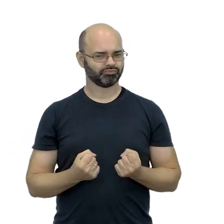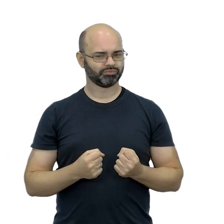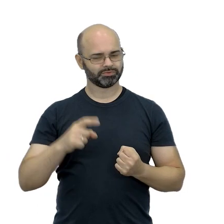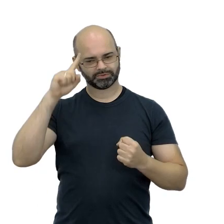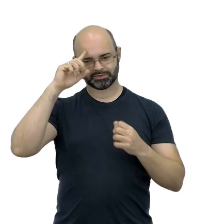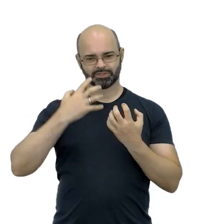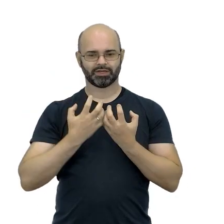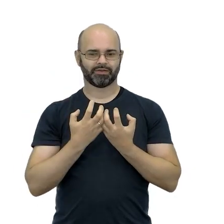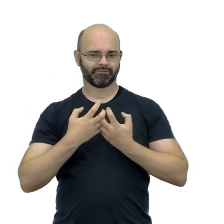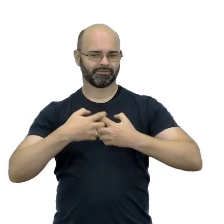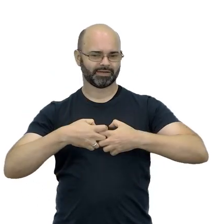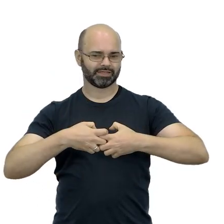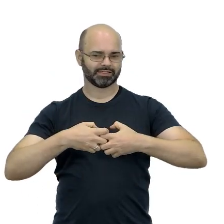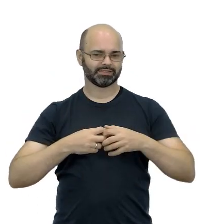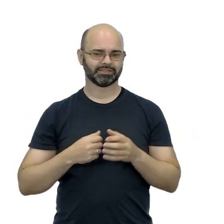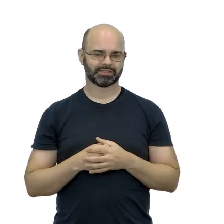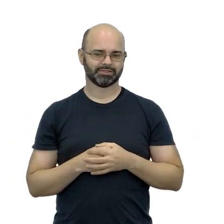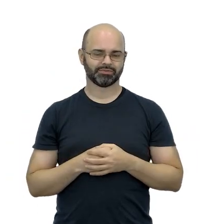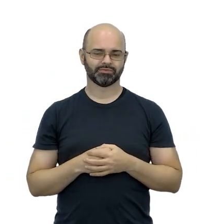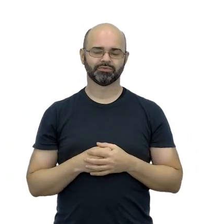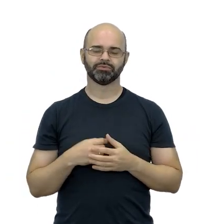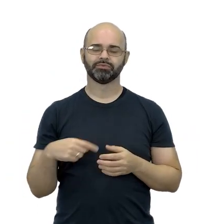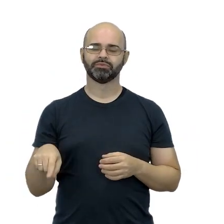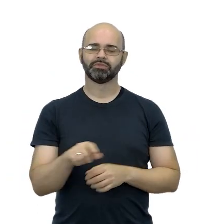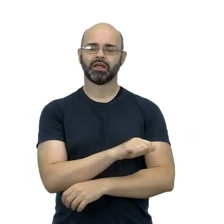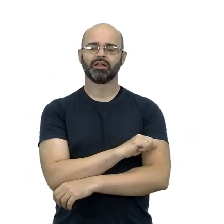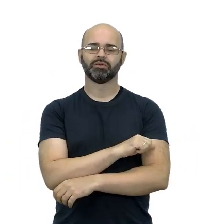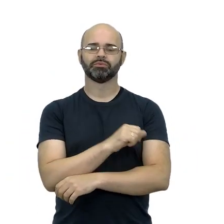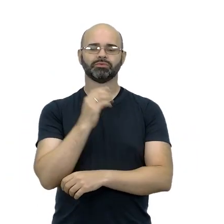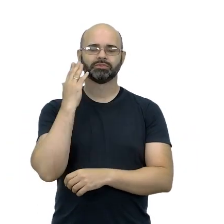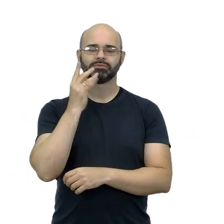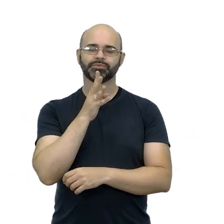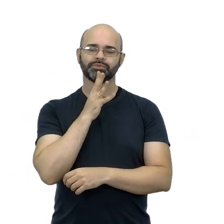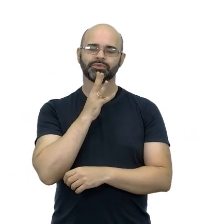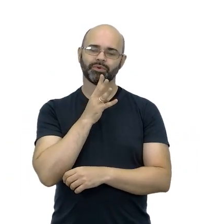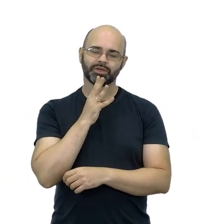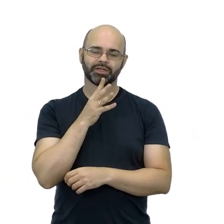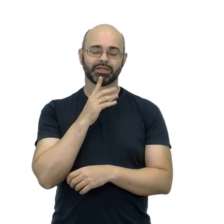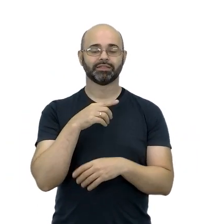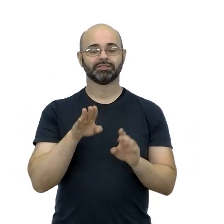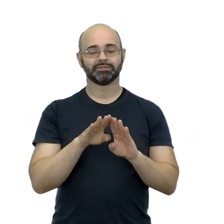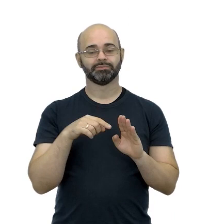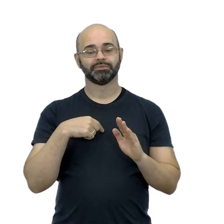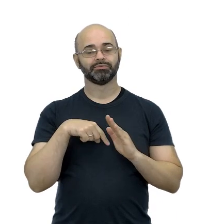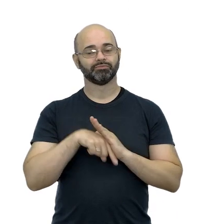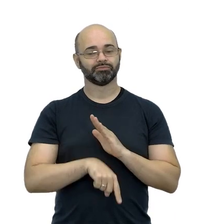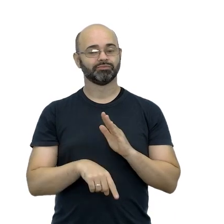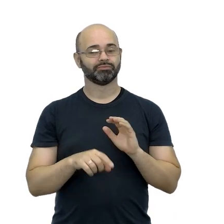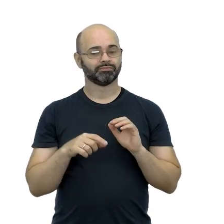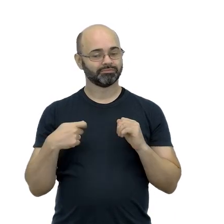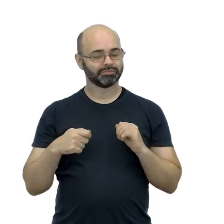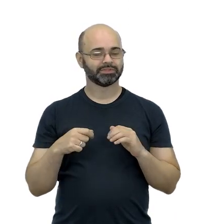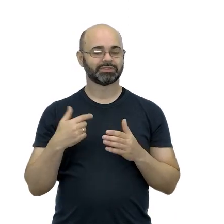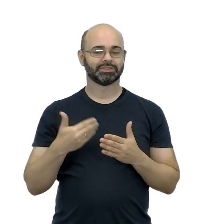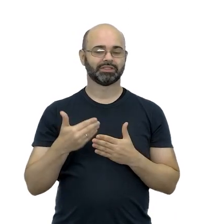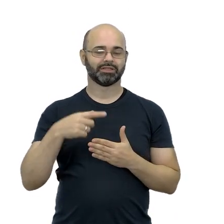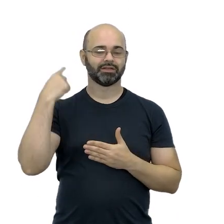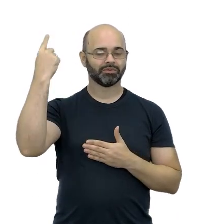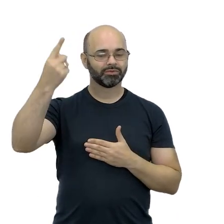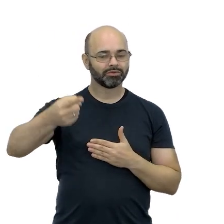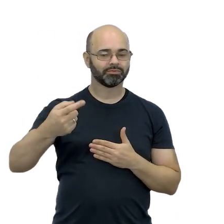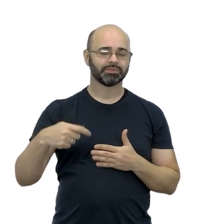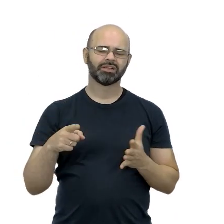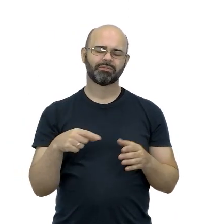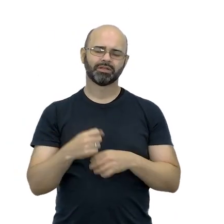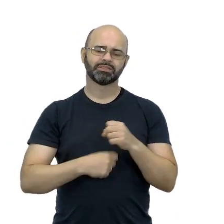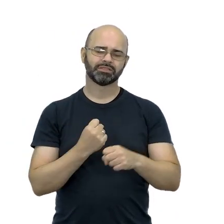que ela mostra para nós, aquilo que o nosso aluno conhece e aquilo que eu tenho que aprimorar para o próximo ano, para os nossos alunos. Está no final do ano, mas